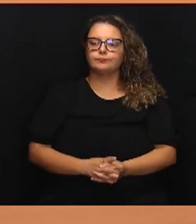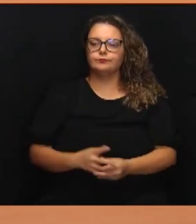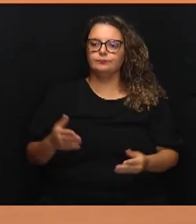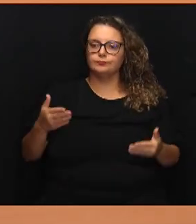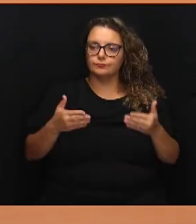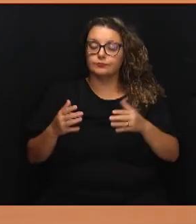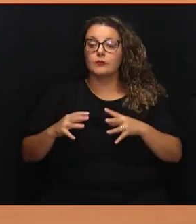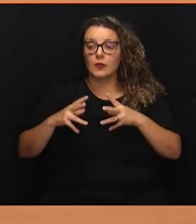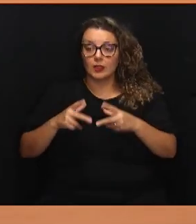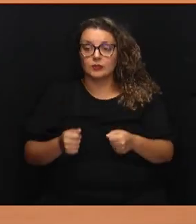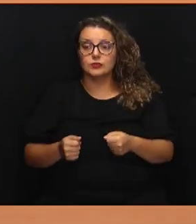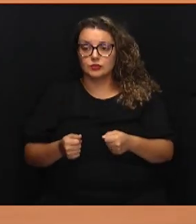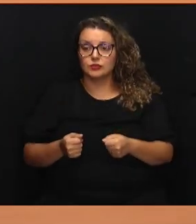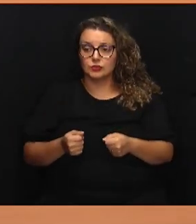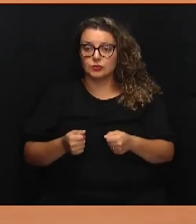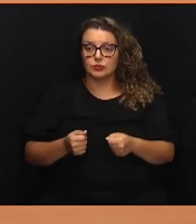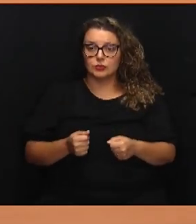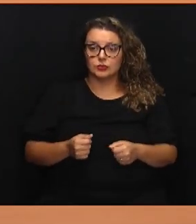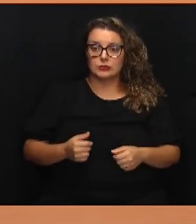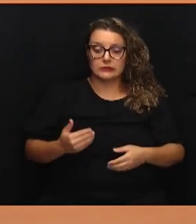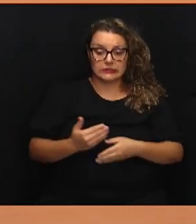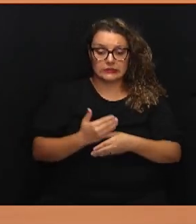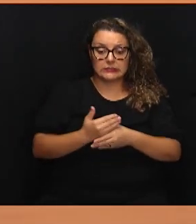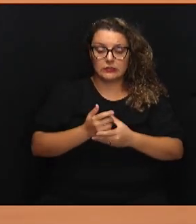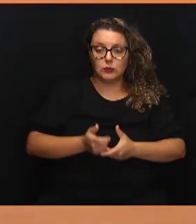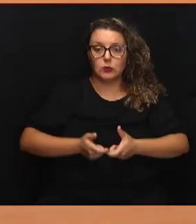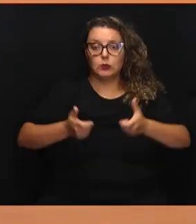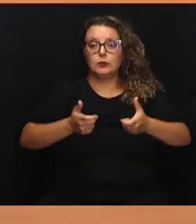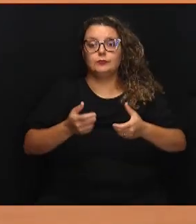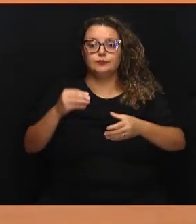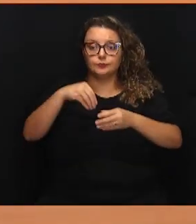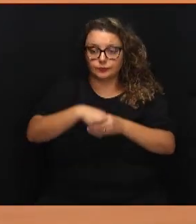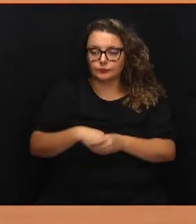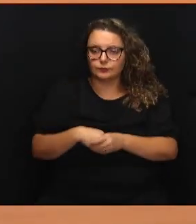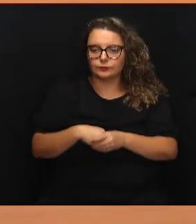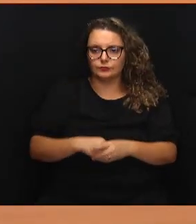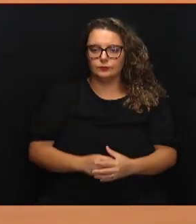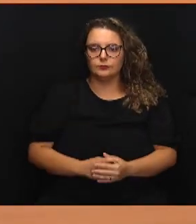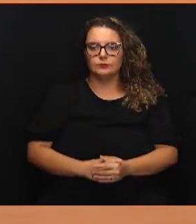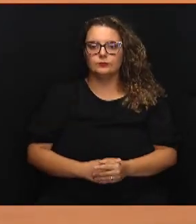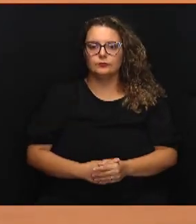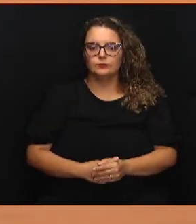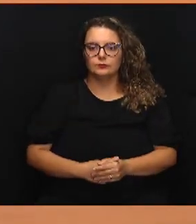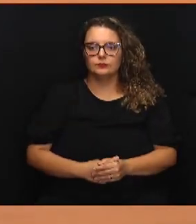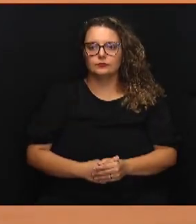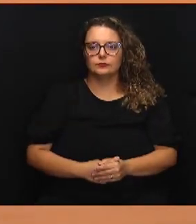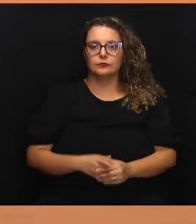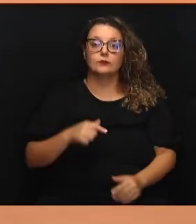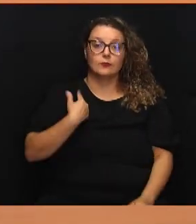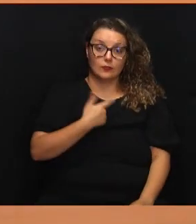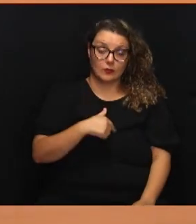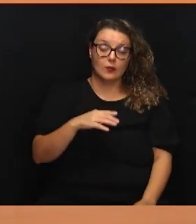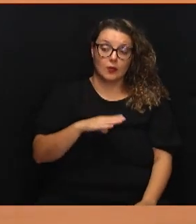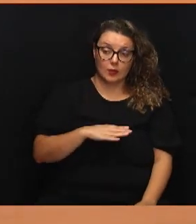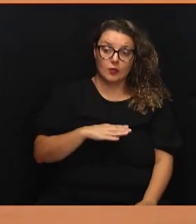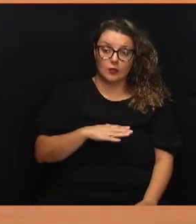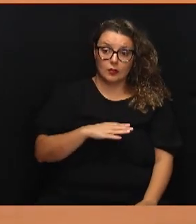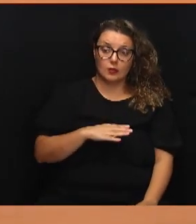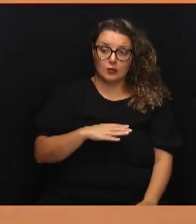todo esse mega empreendimento previsto em nossa cidade